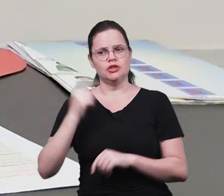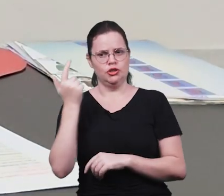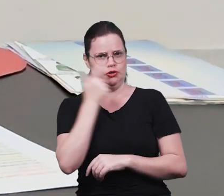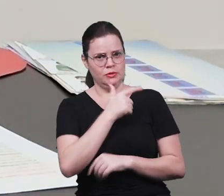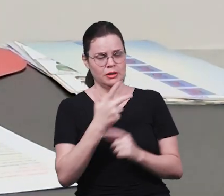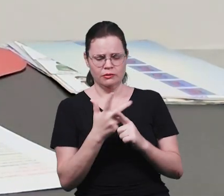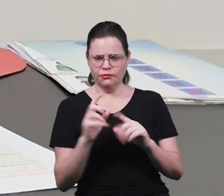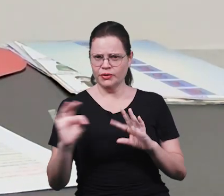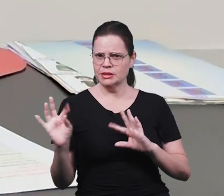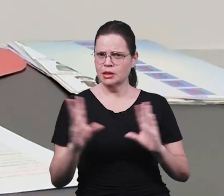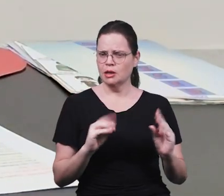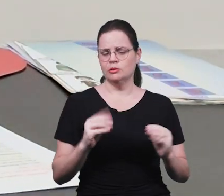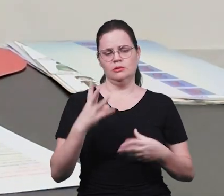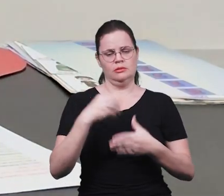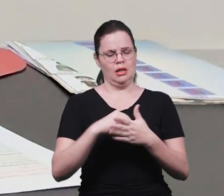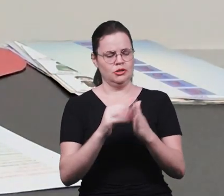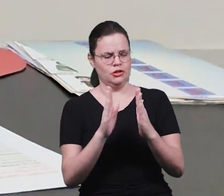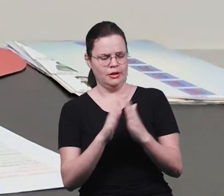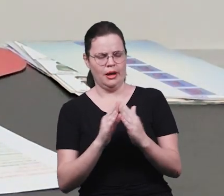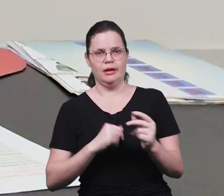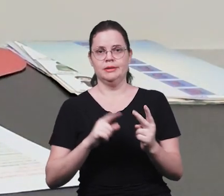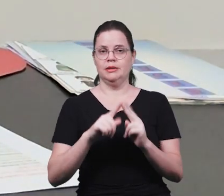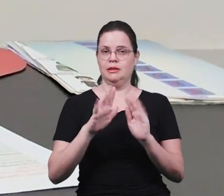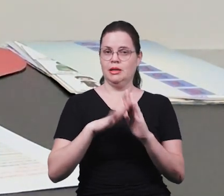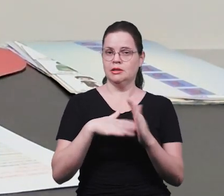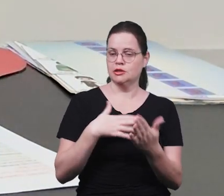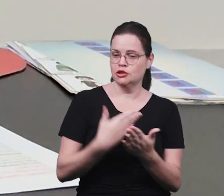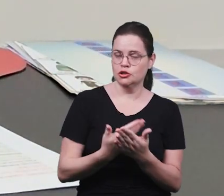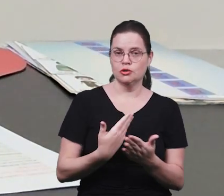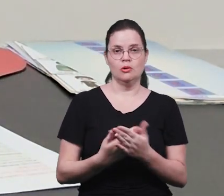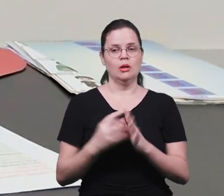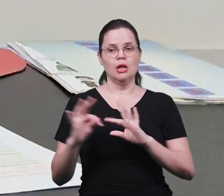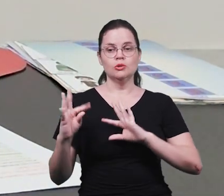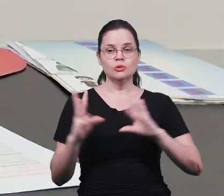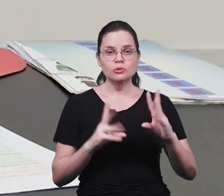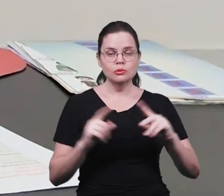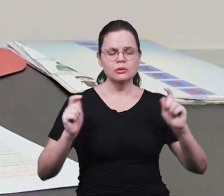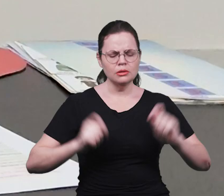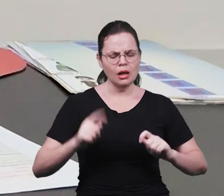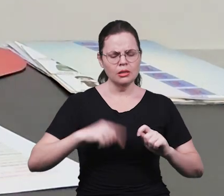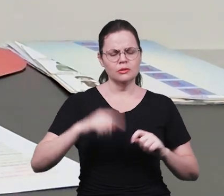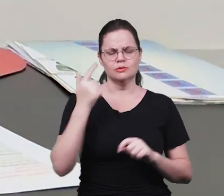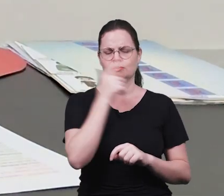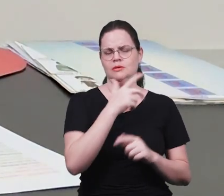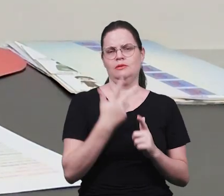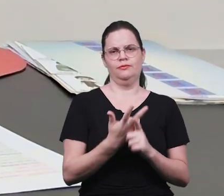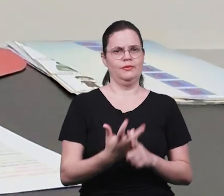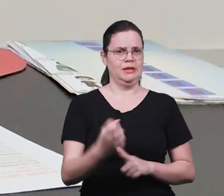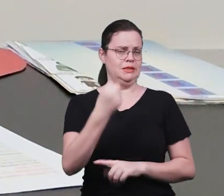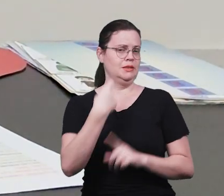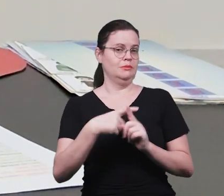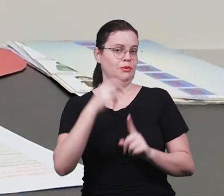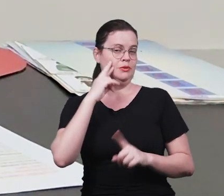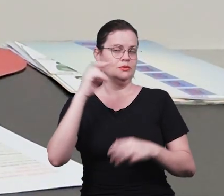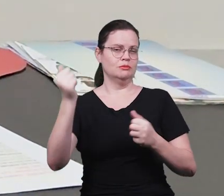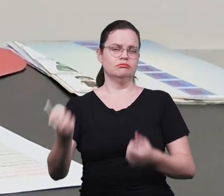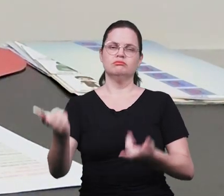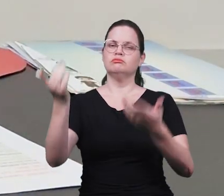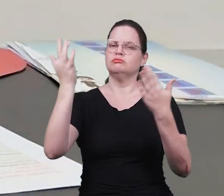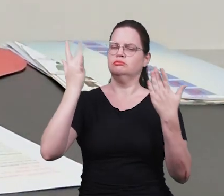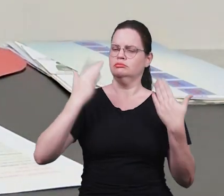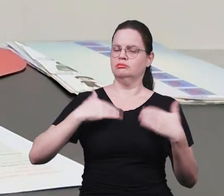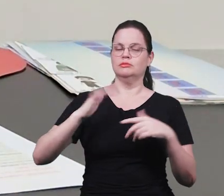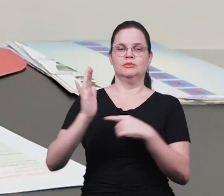que nós passamos. Através da nossa obediência, nós somos vitoriosos. O Senhor nos abençoa,